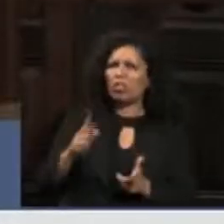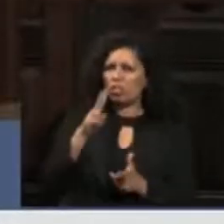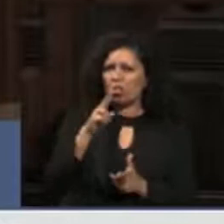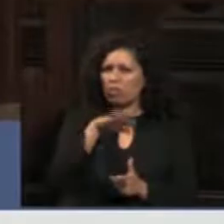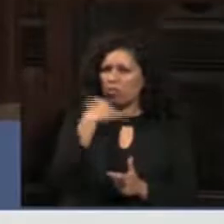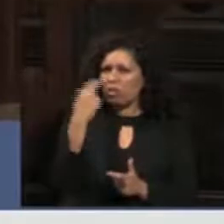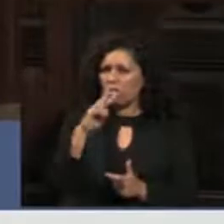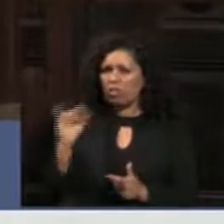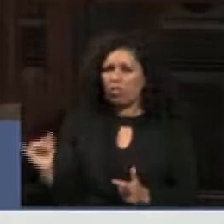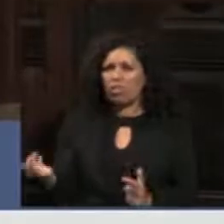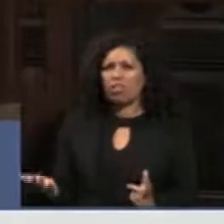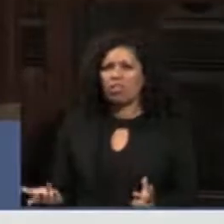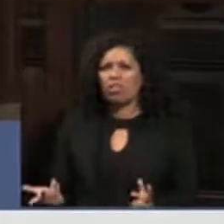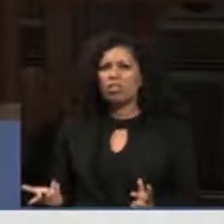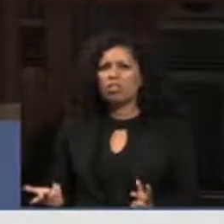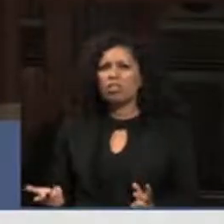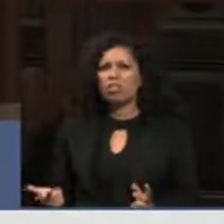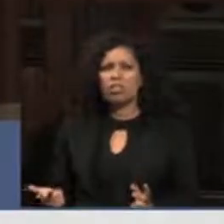Ele vai dar tiros na gente?